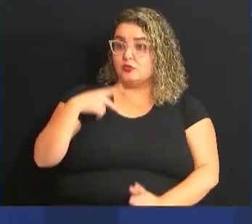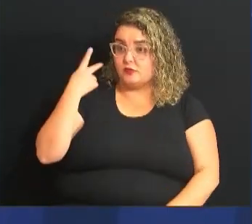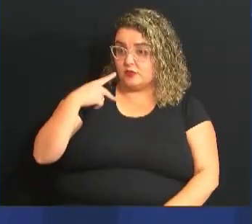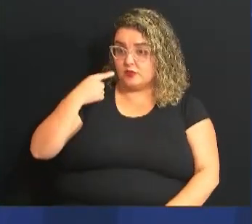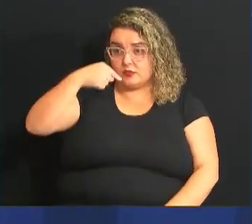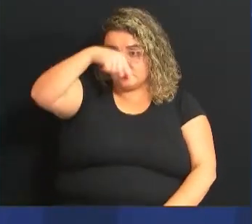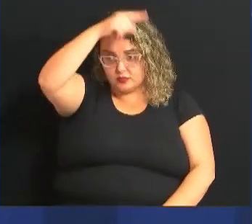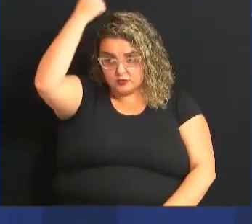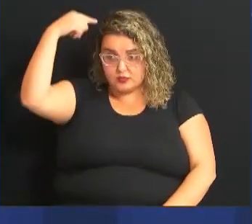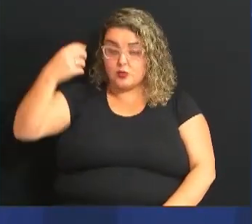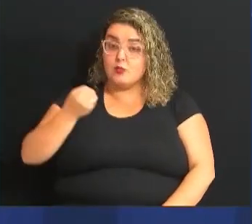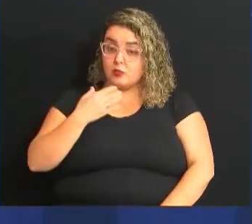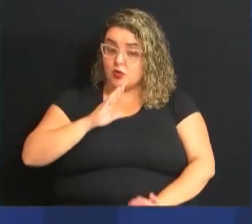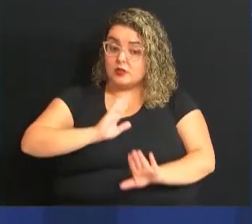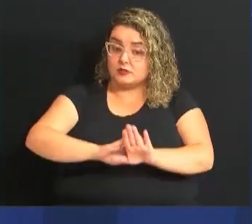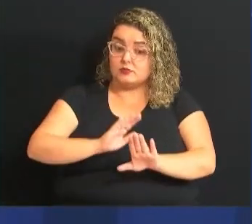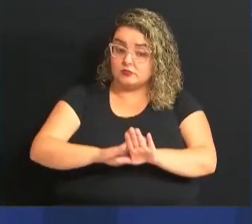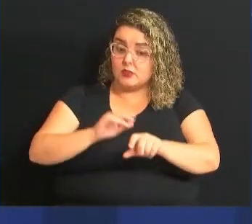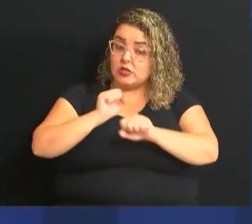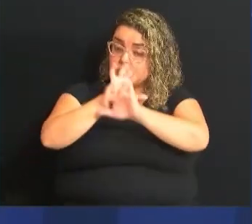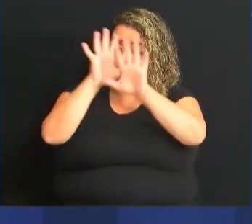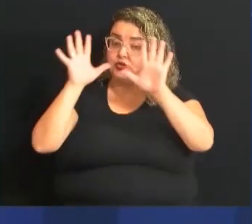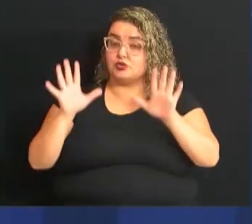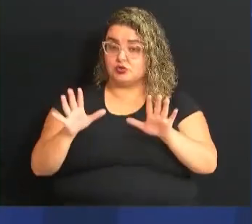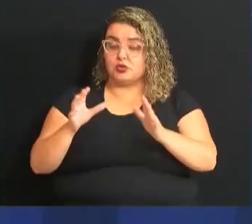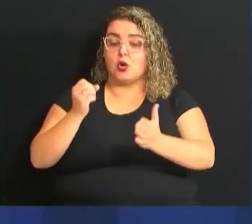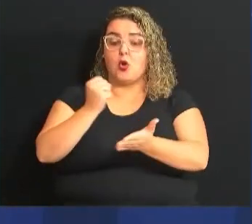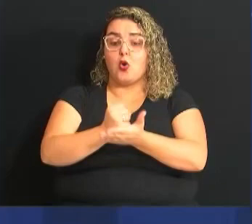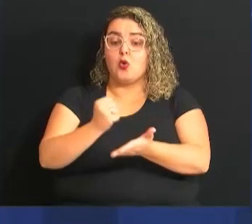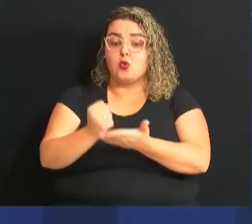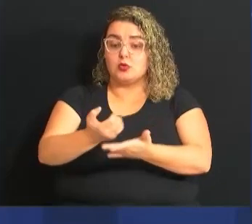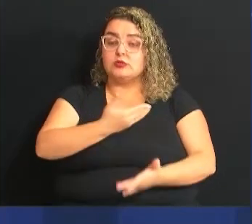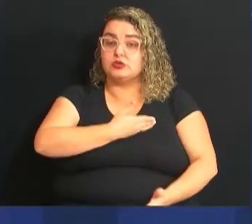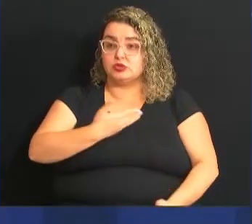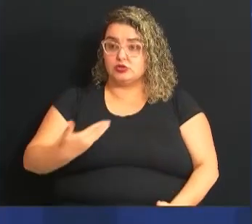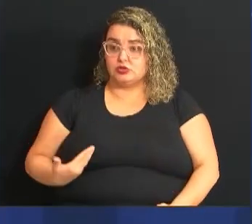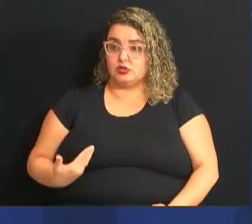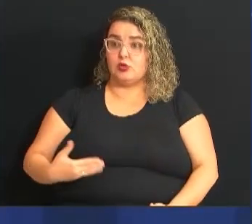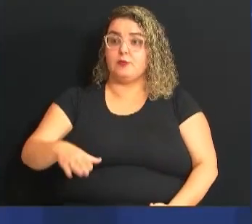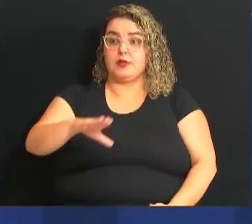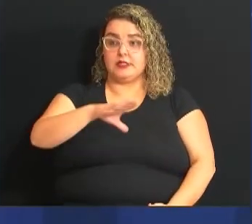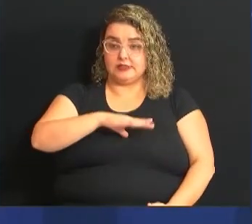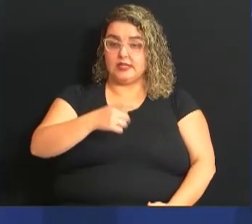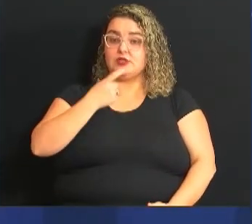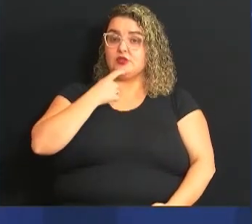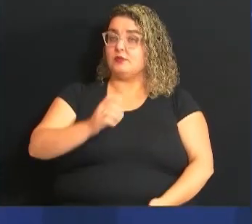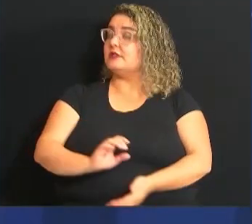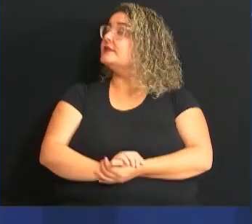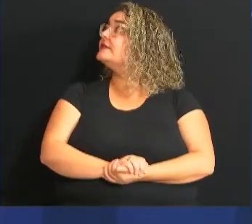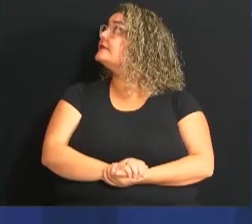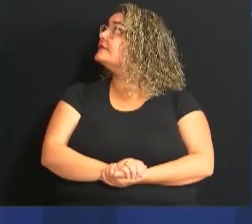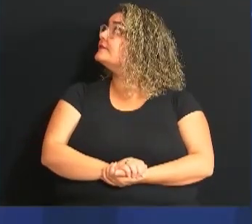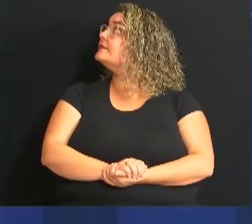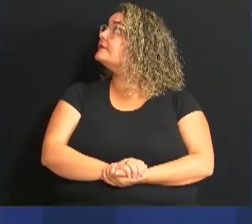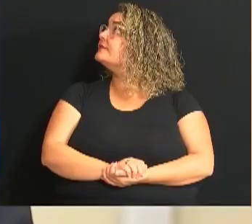boas práticas de transparência em contratações públicas para o município de Campinas.